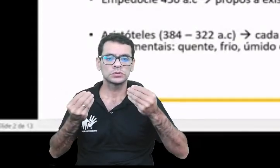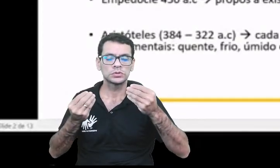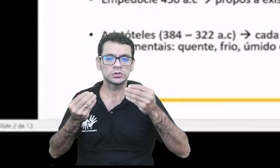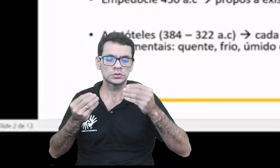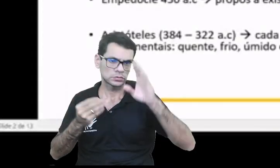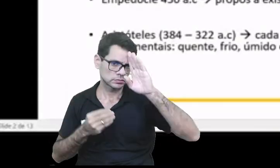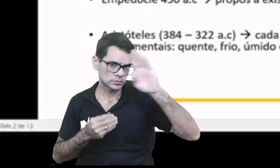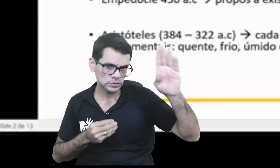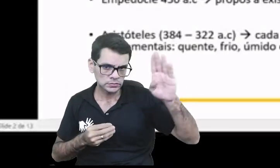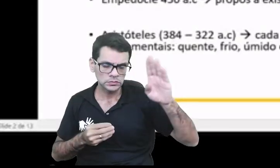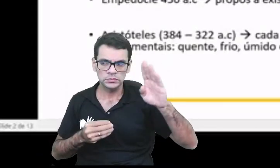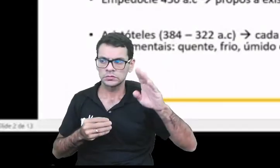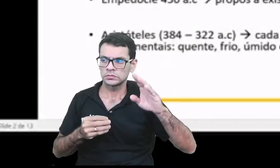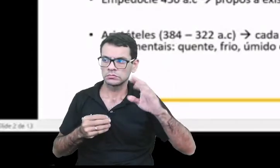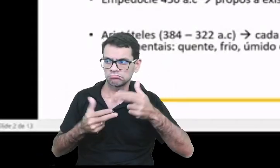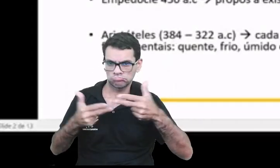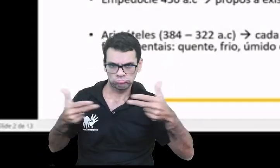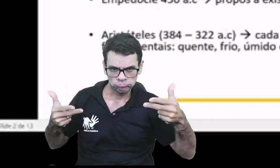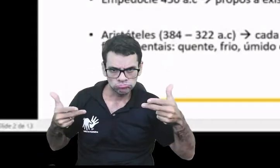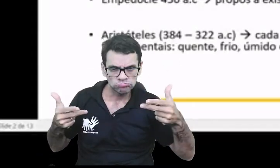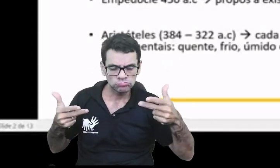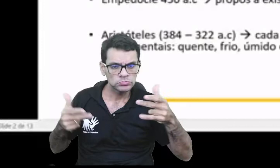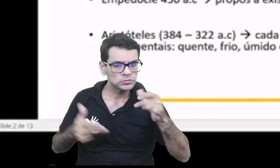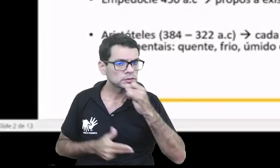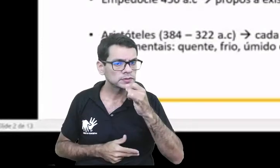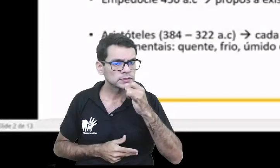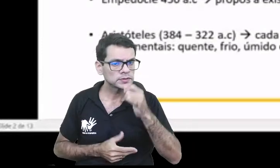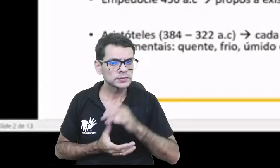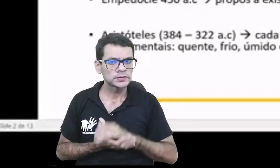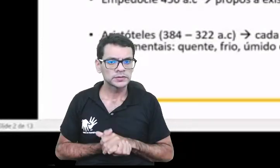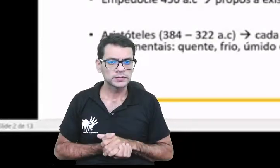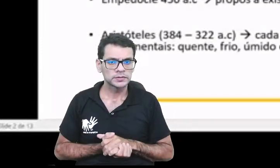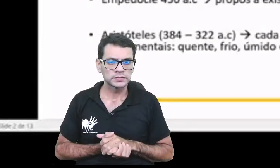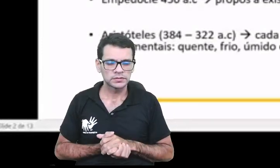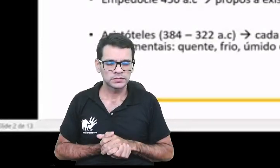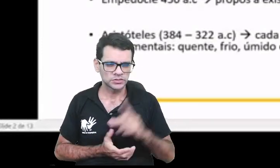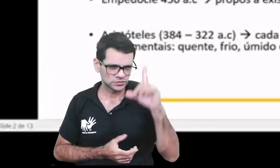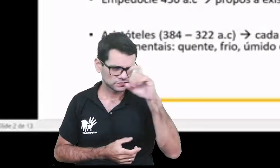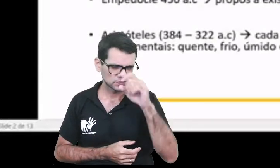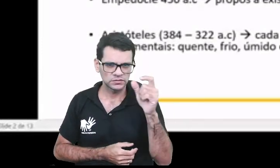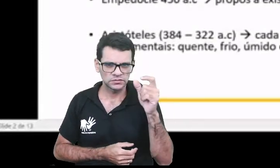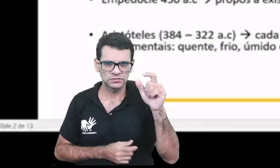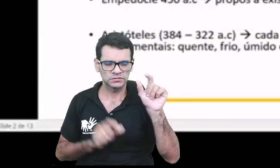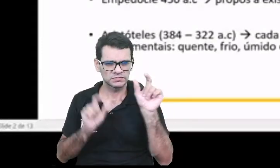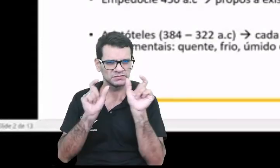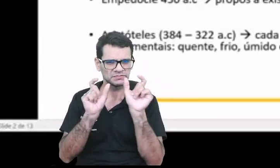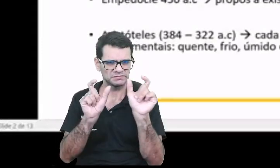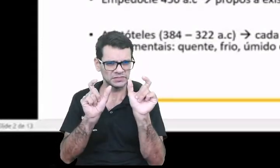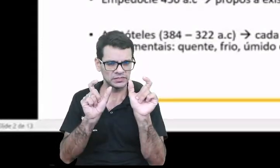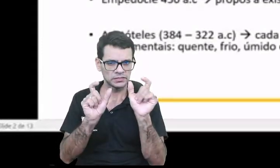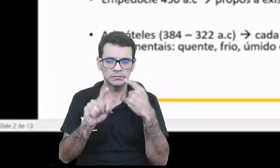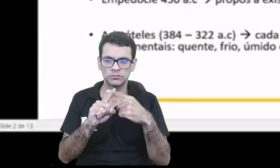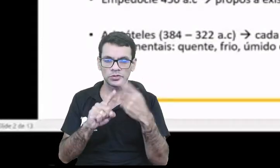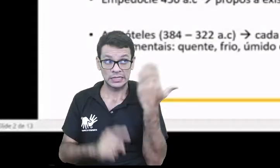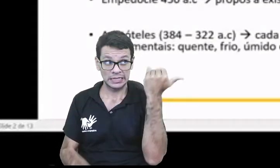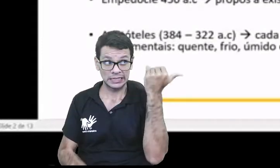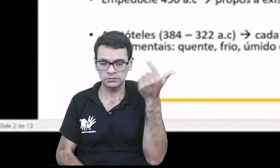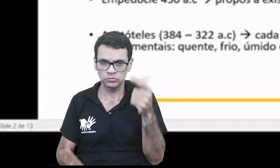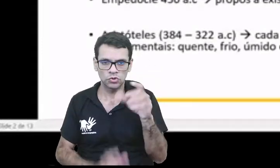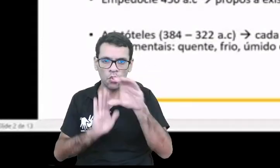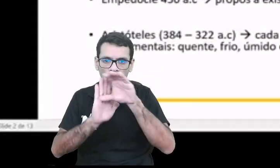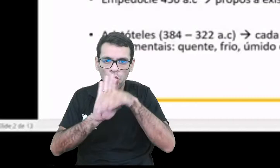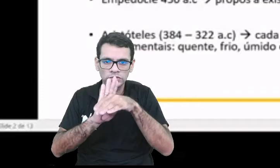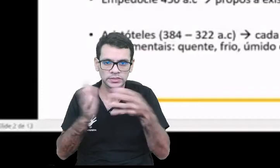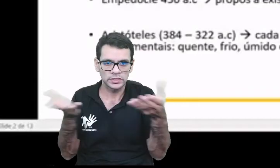fundamental ou elemento. Então, assim, é difícil entender essa frase porque naquela época não tinha conceito que a gente tem